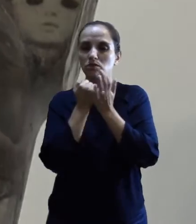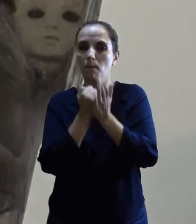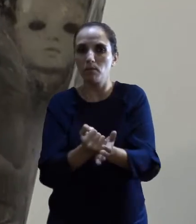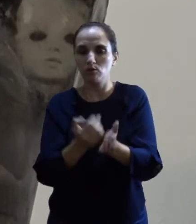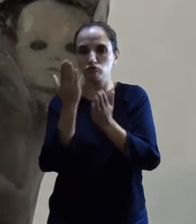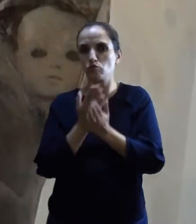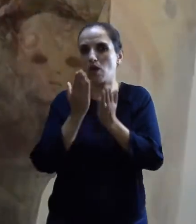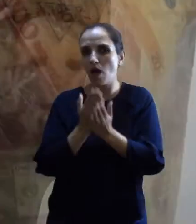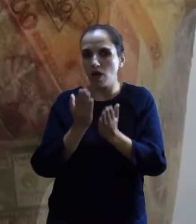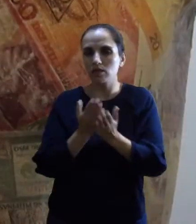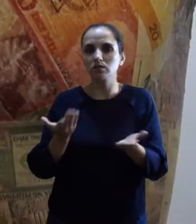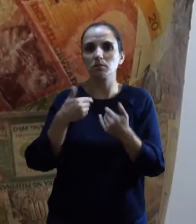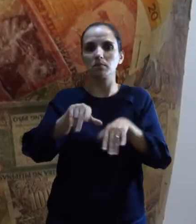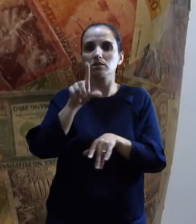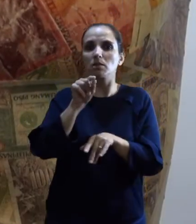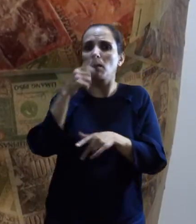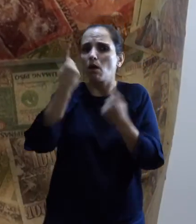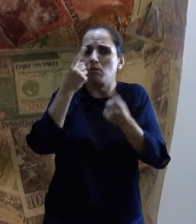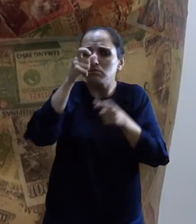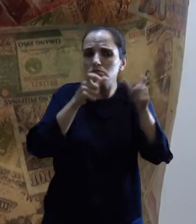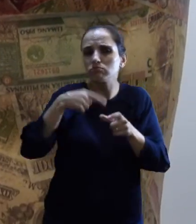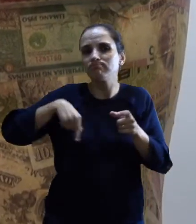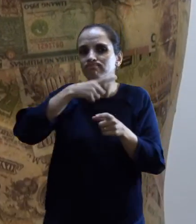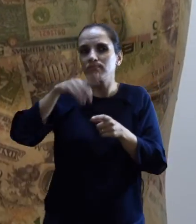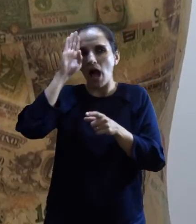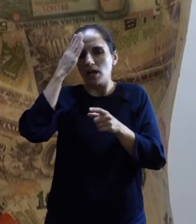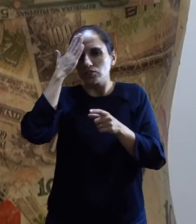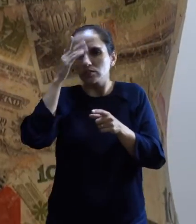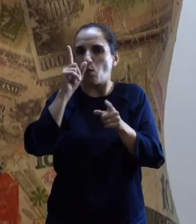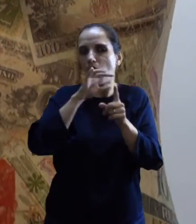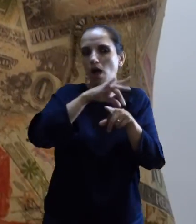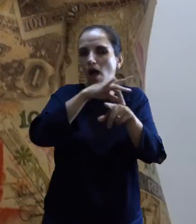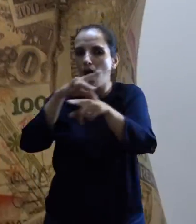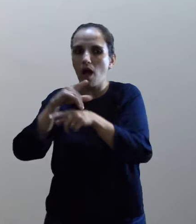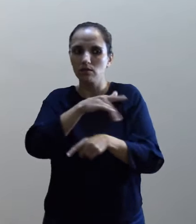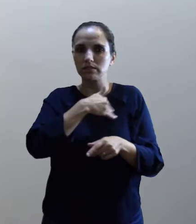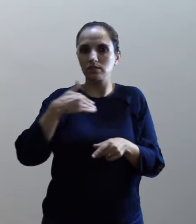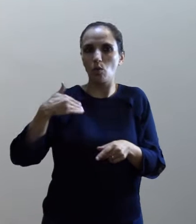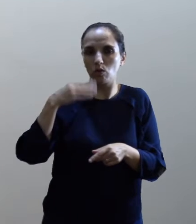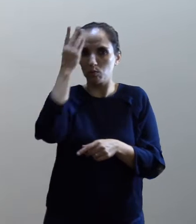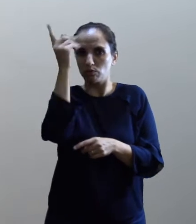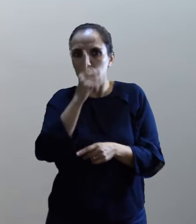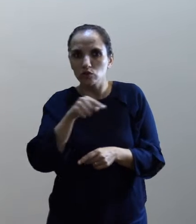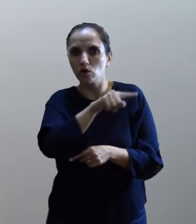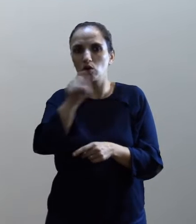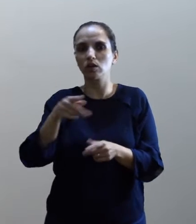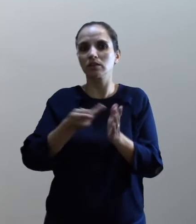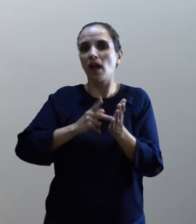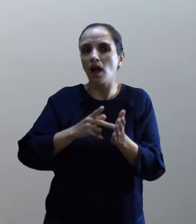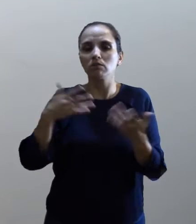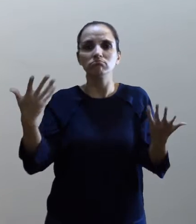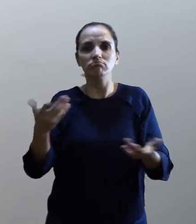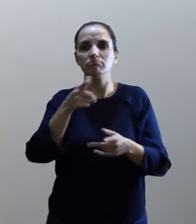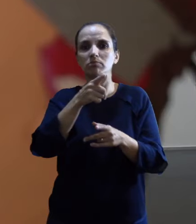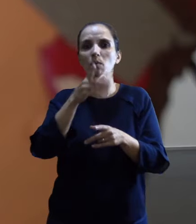sociais, de estudantes, mas também de públicos que nós consideramos estratégicos. Profissionais de saúde, professores,